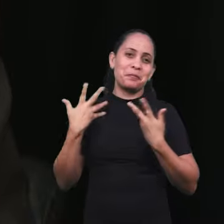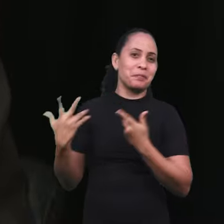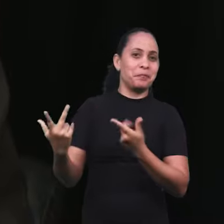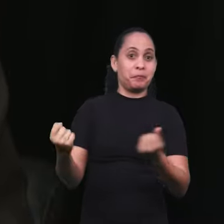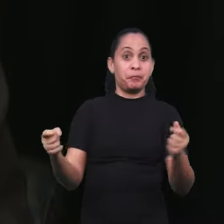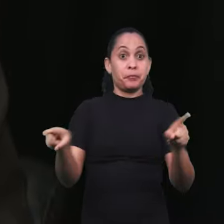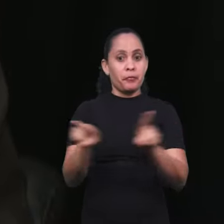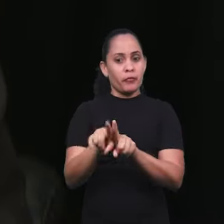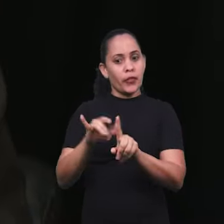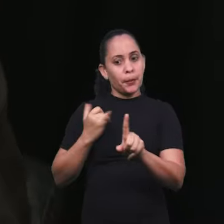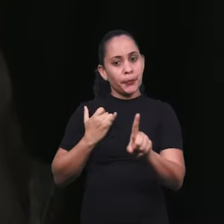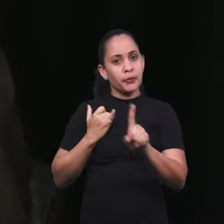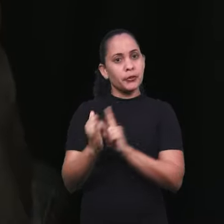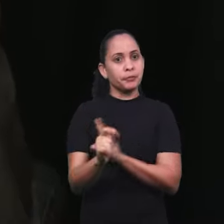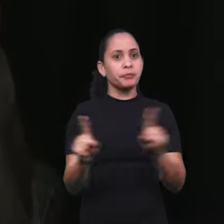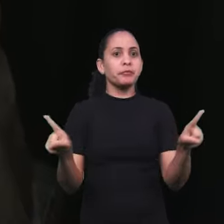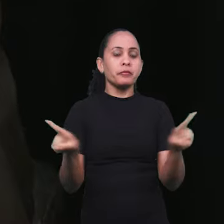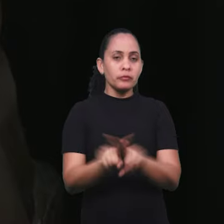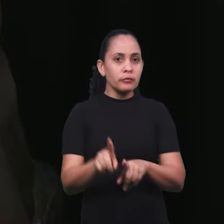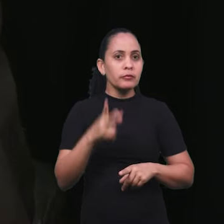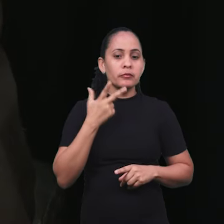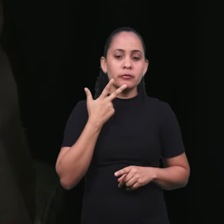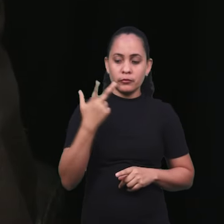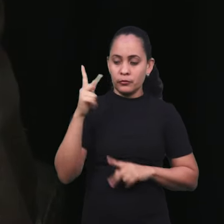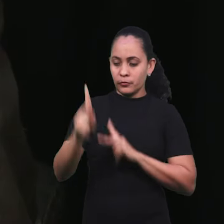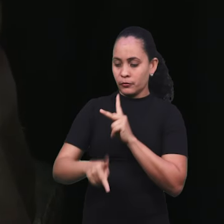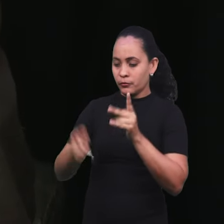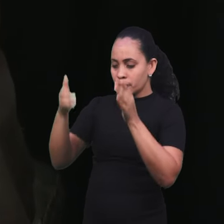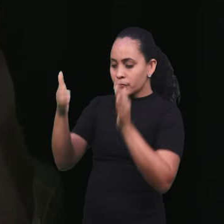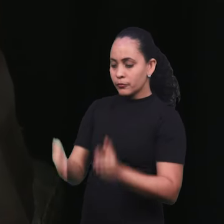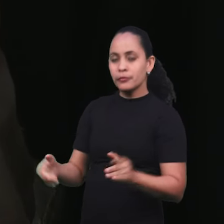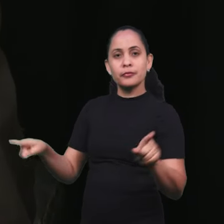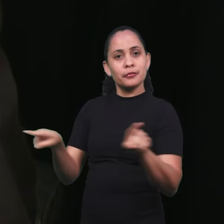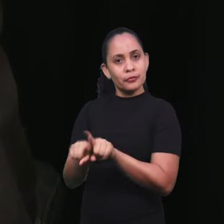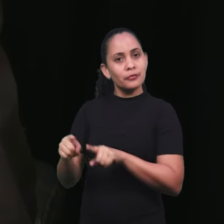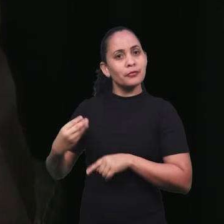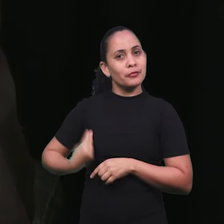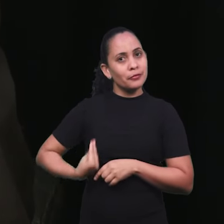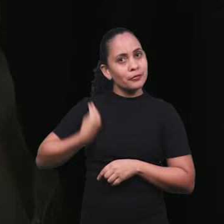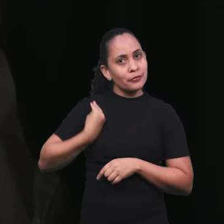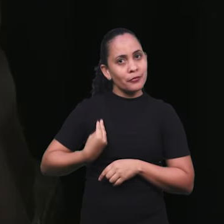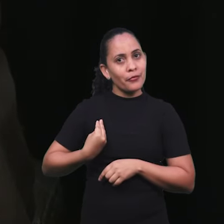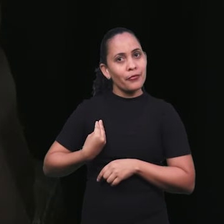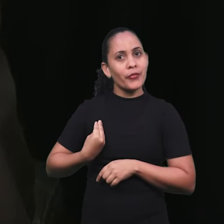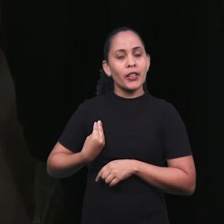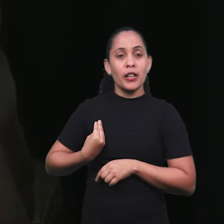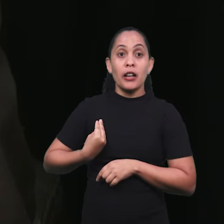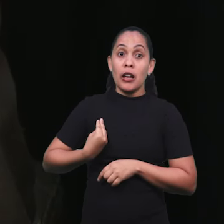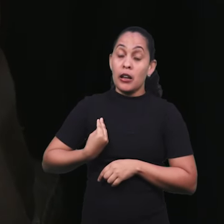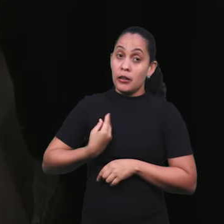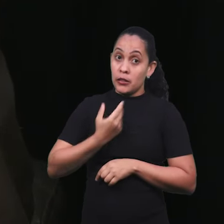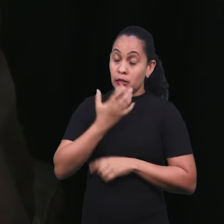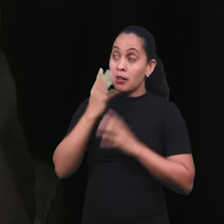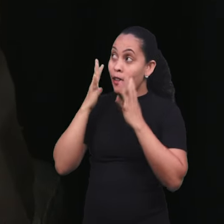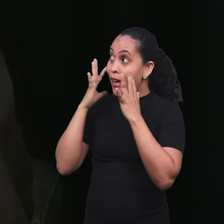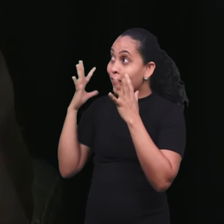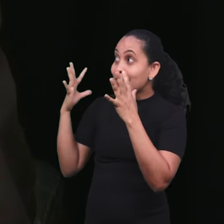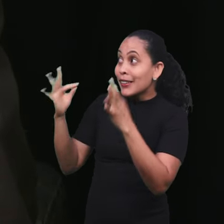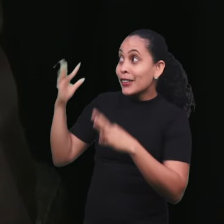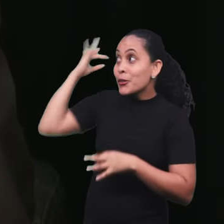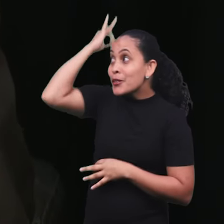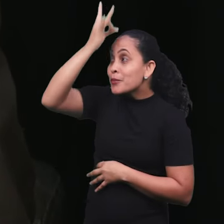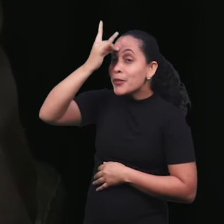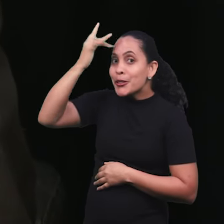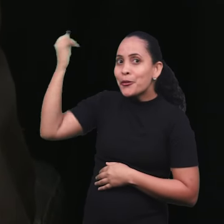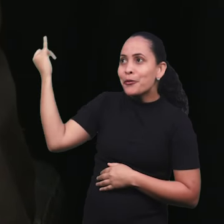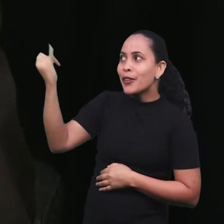mas também profeticamente fala daquilo que hoje a igreja está vivendo. Quem tem ouvidos ouve o que o